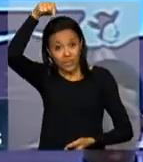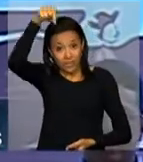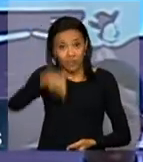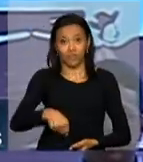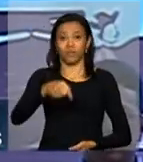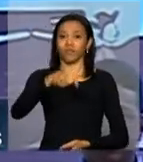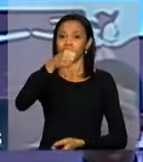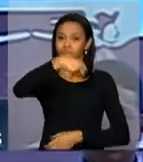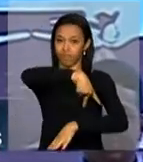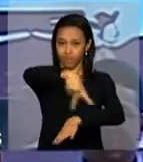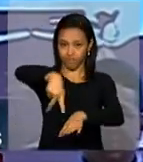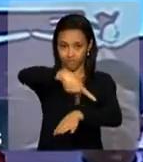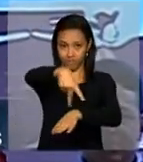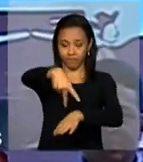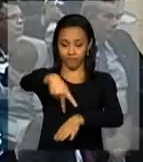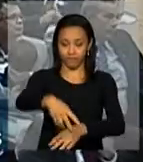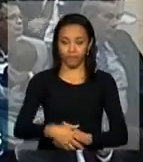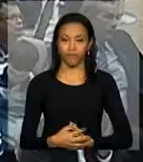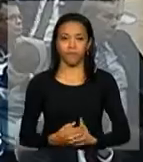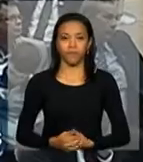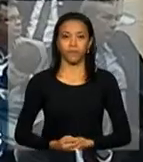país.